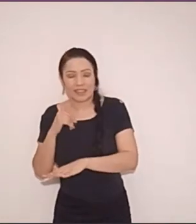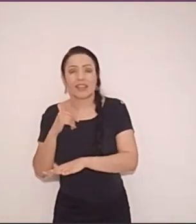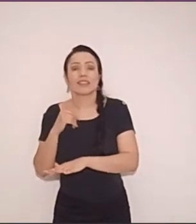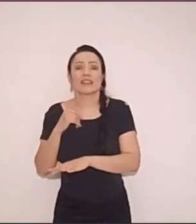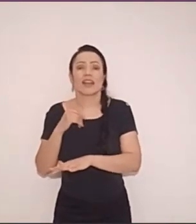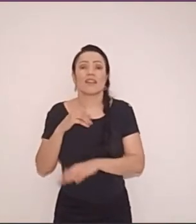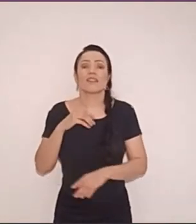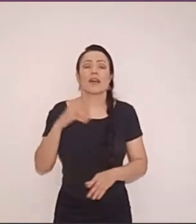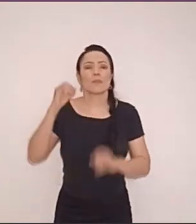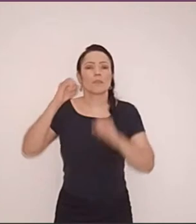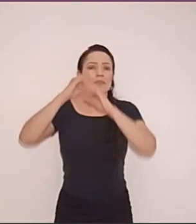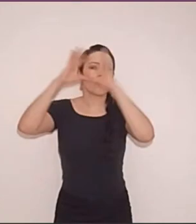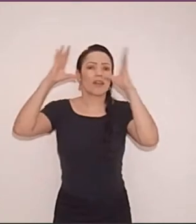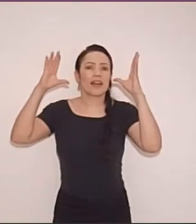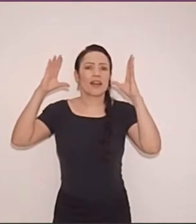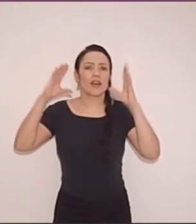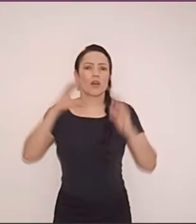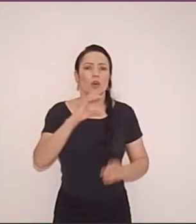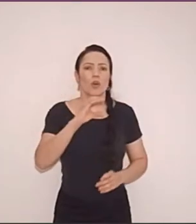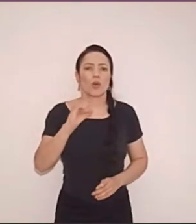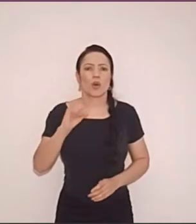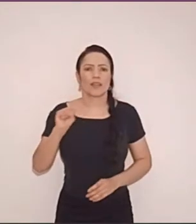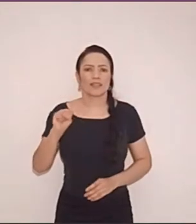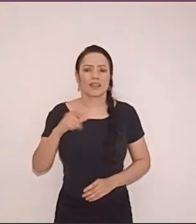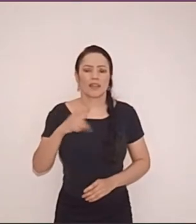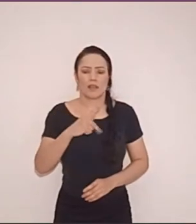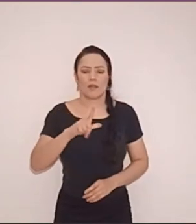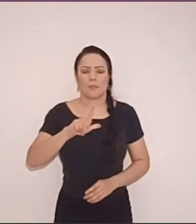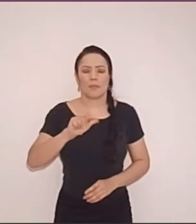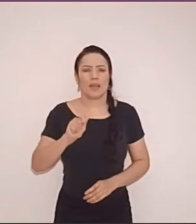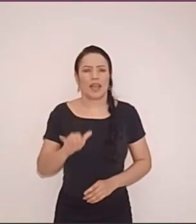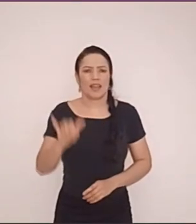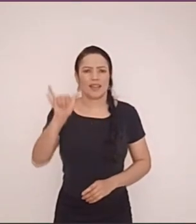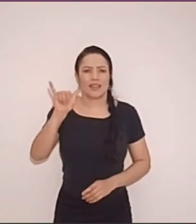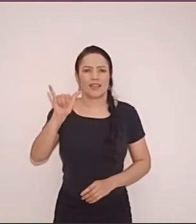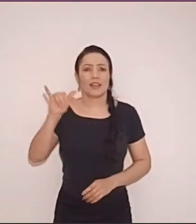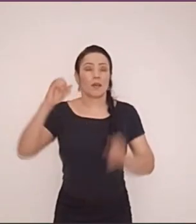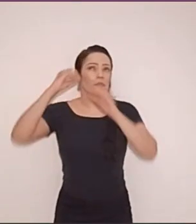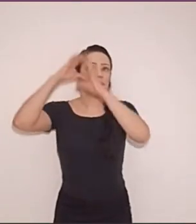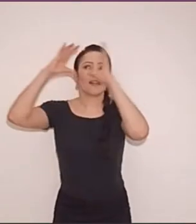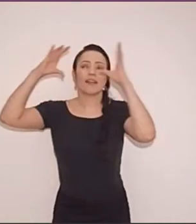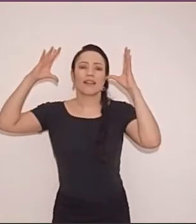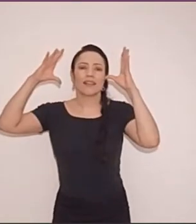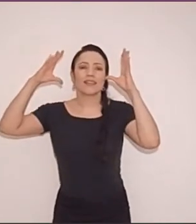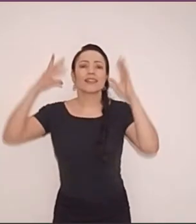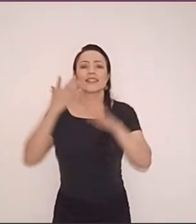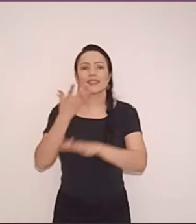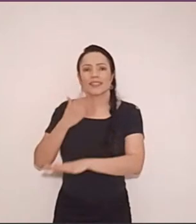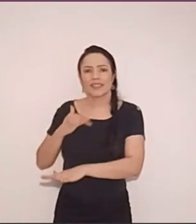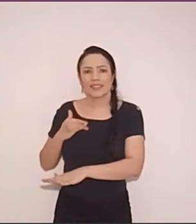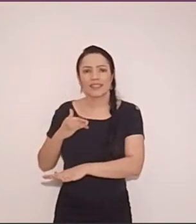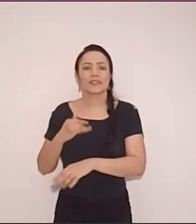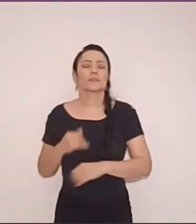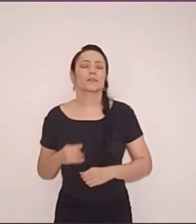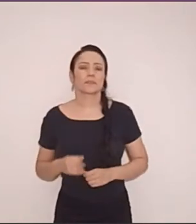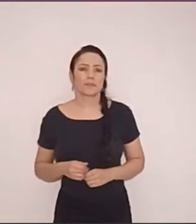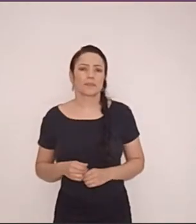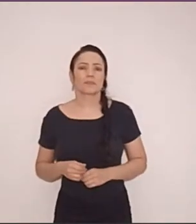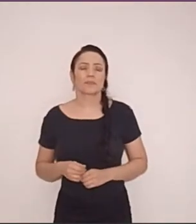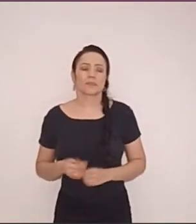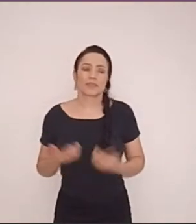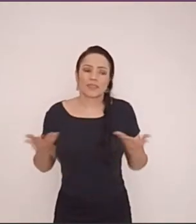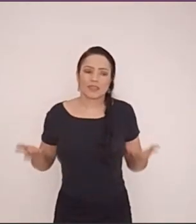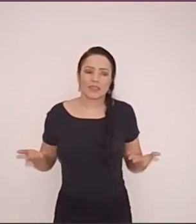seus corpos por Imaginário adolescentes fazem cosplay né se tivéssemos personagem isso ainda muito Nossa prática né aí o